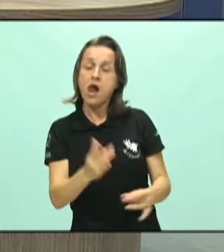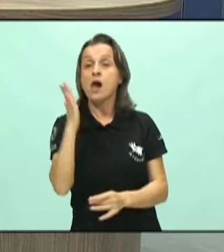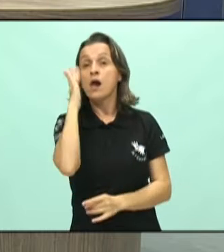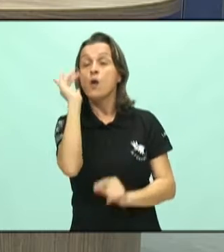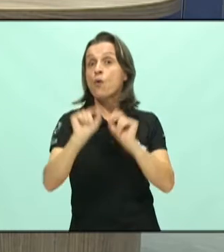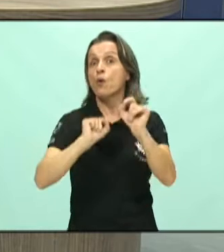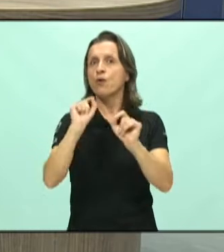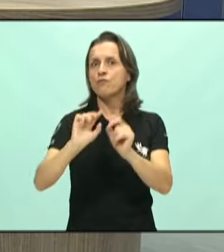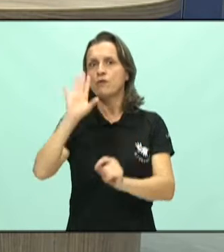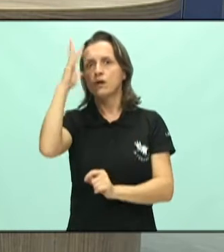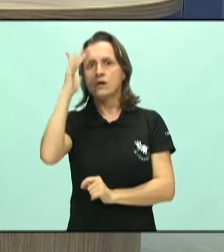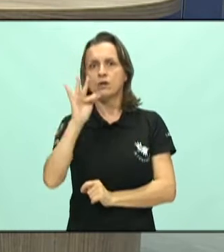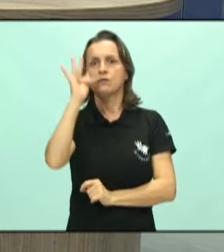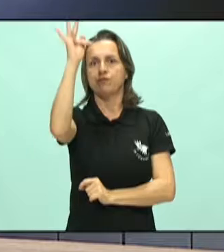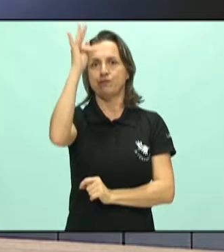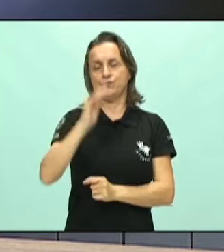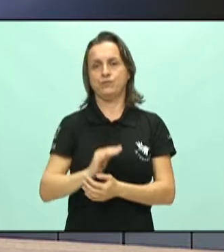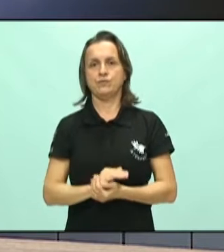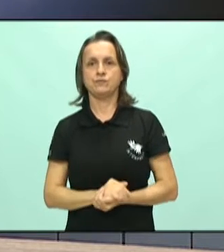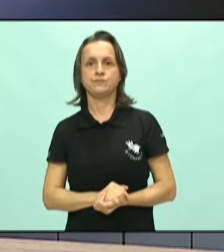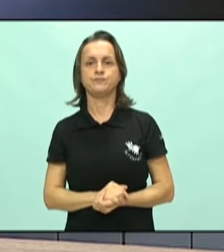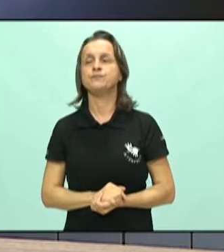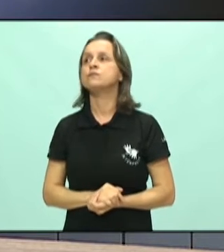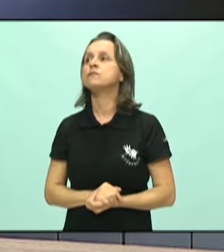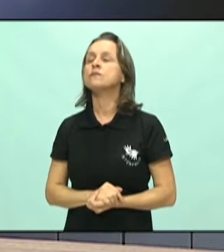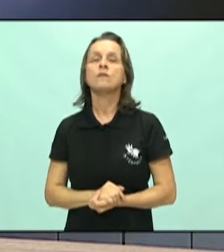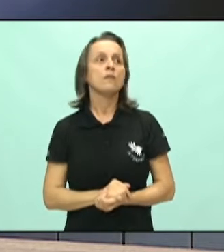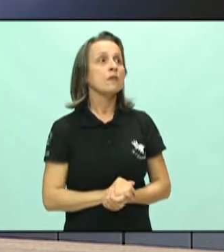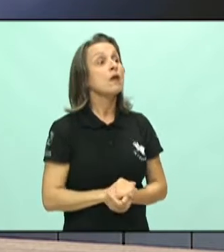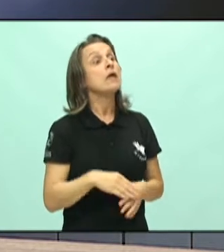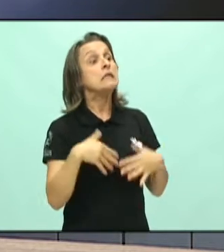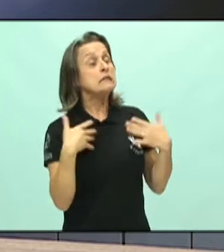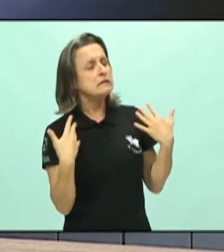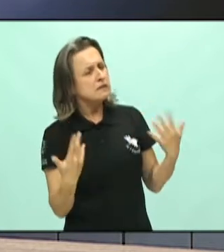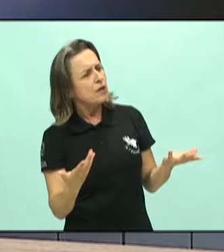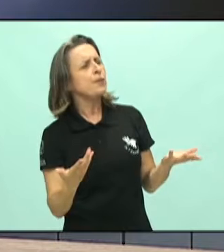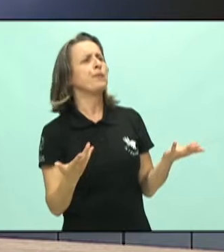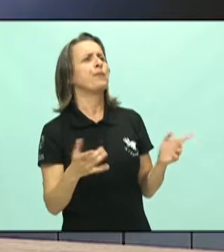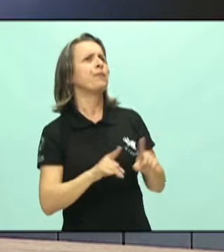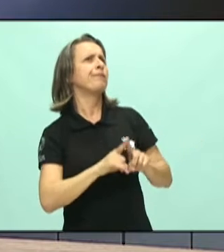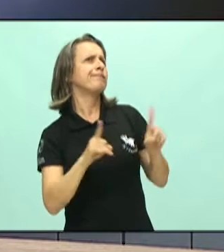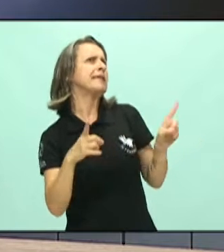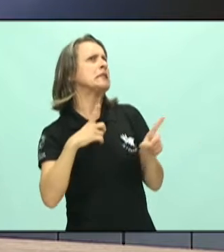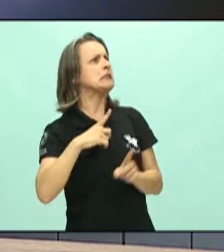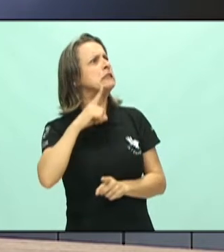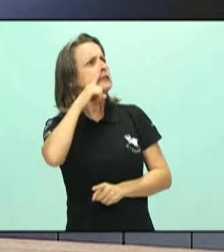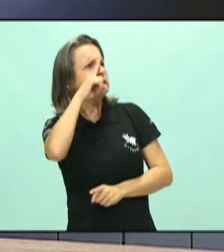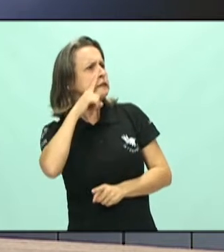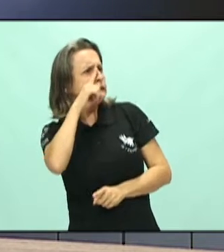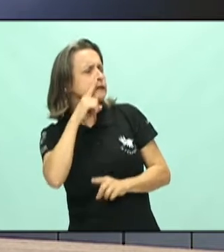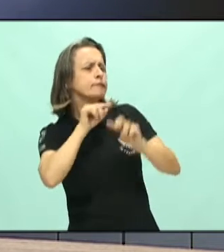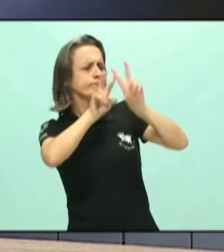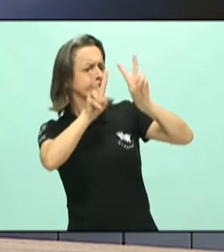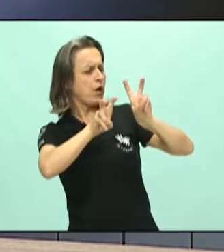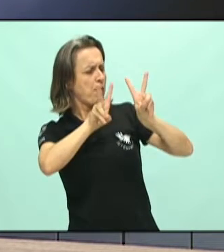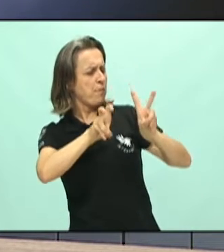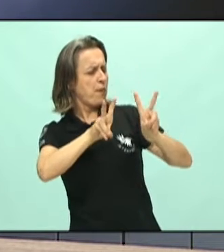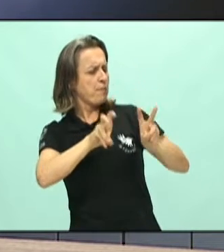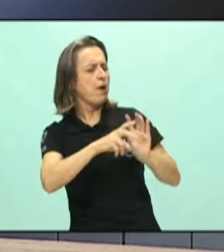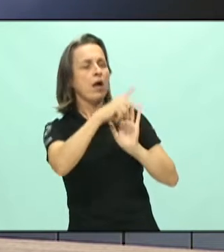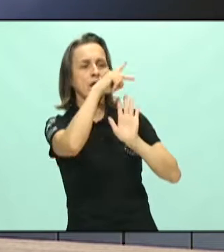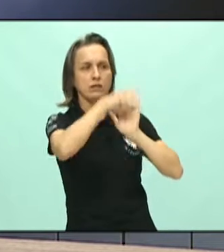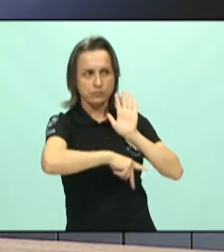nós iremos enfrentar agora. Levando em consideração a complexidade do que trata as matérias desses projetos de